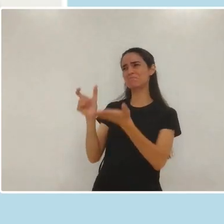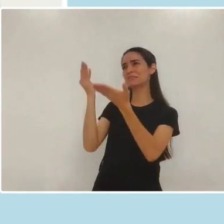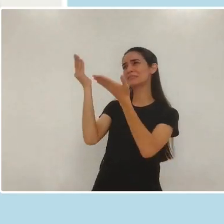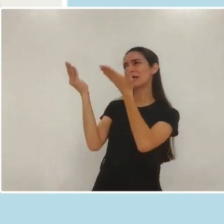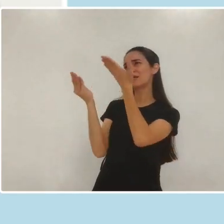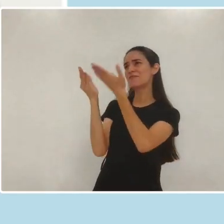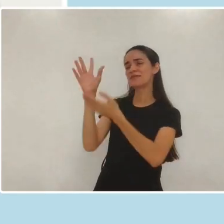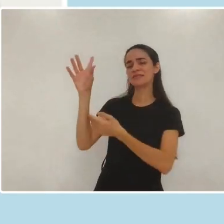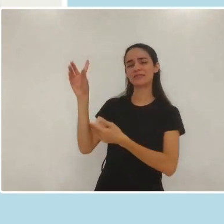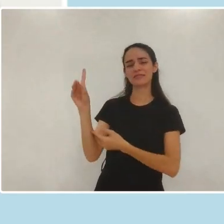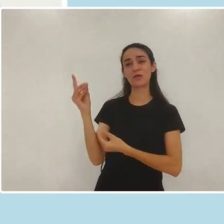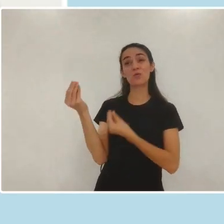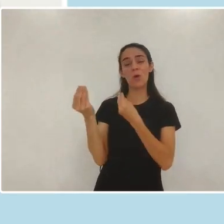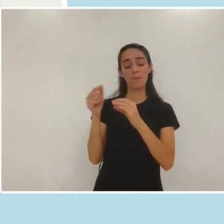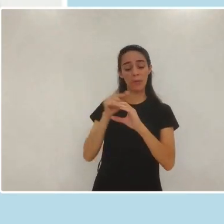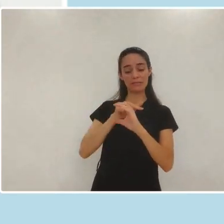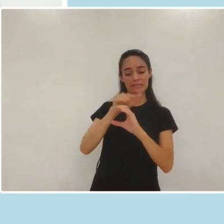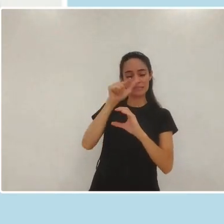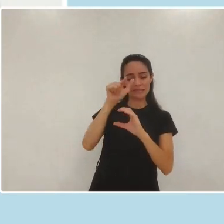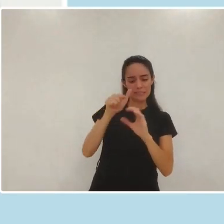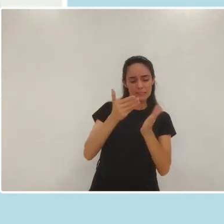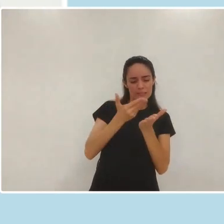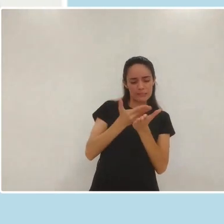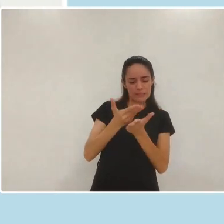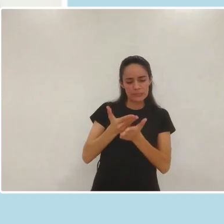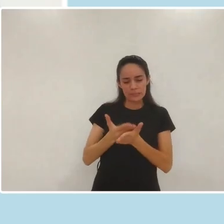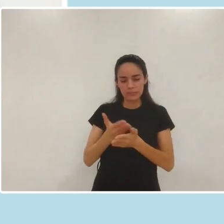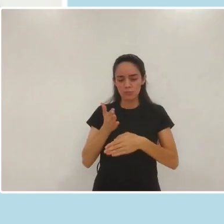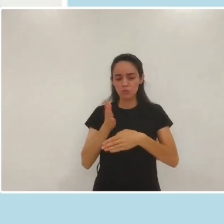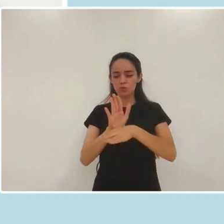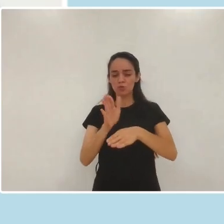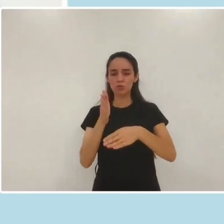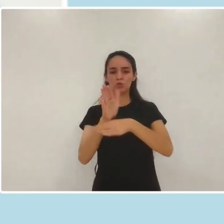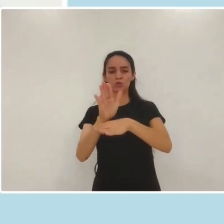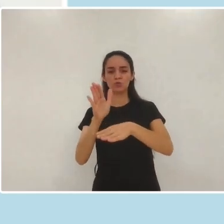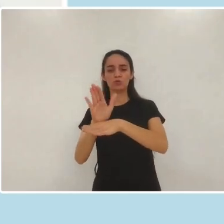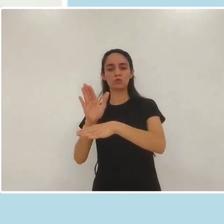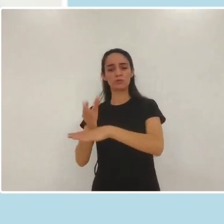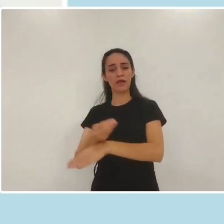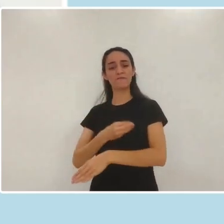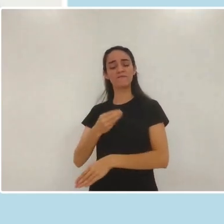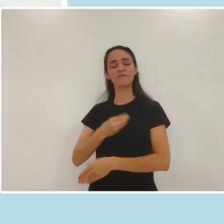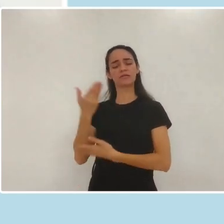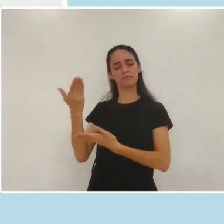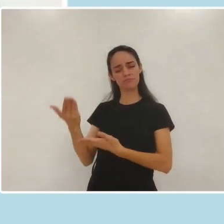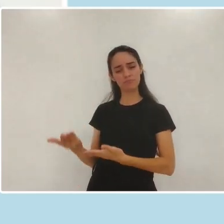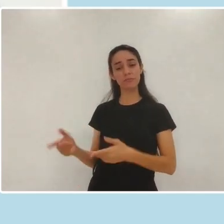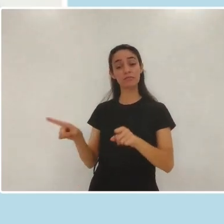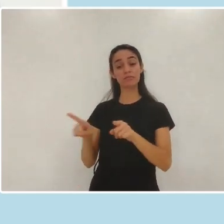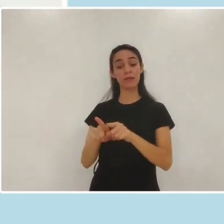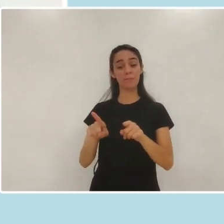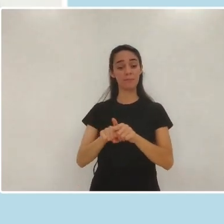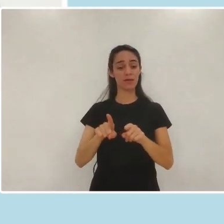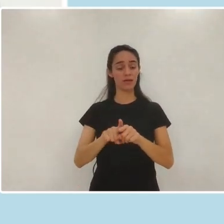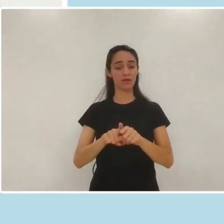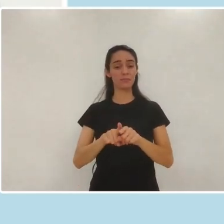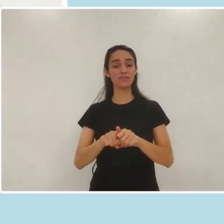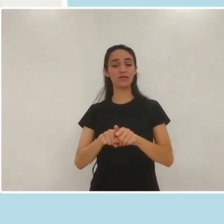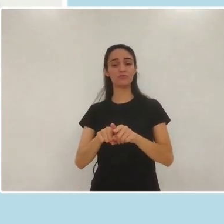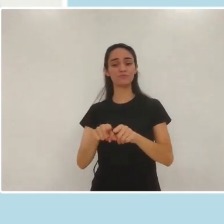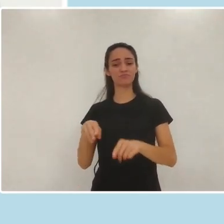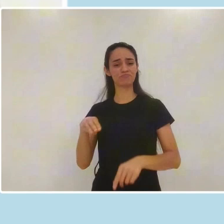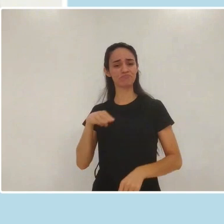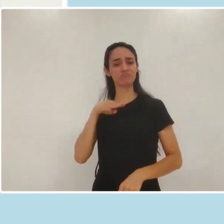de uma ciência que contribui bastante com a sua vivência pessoal em uma missão de desmistificar o